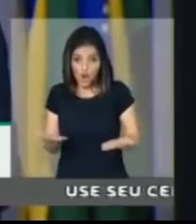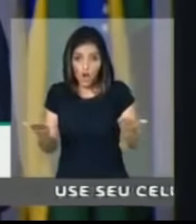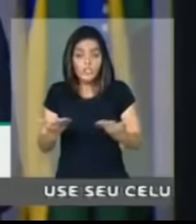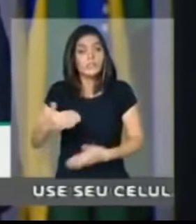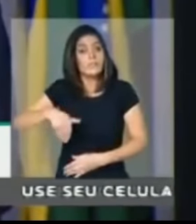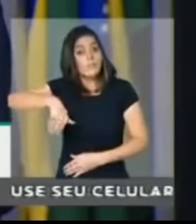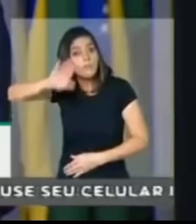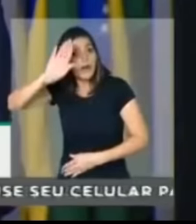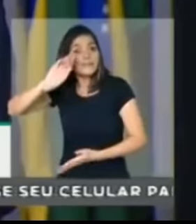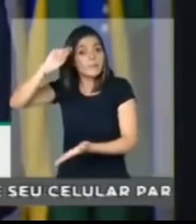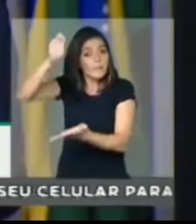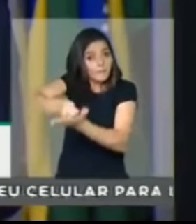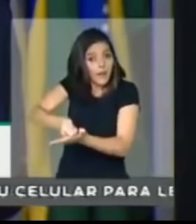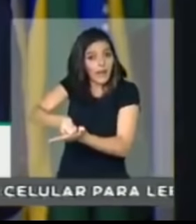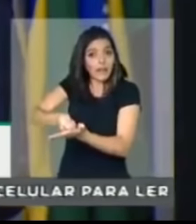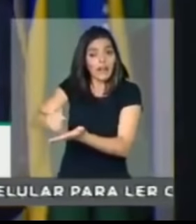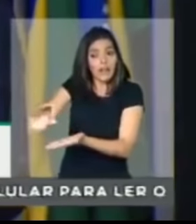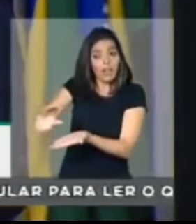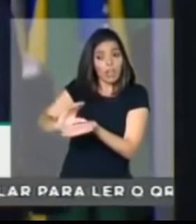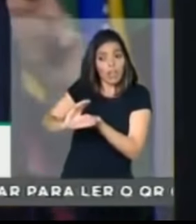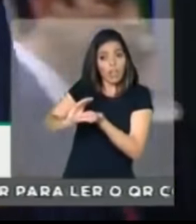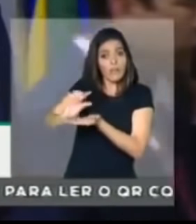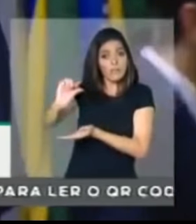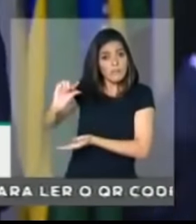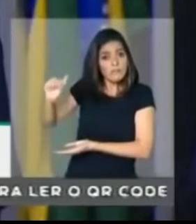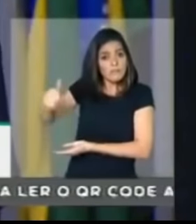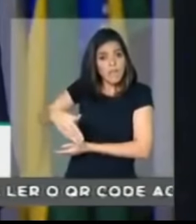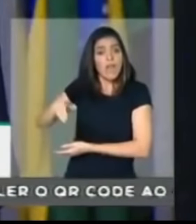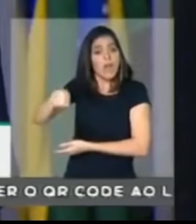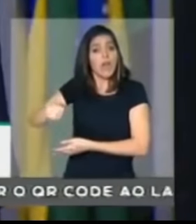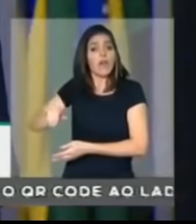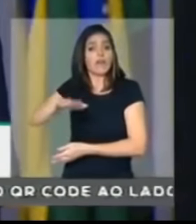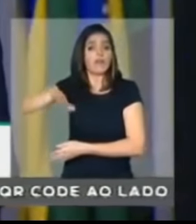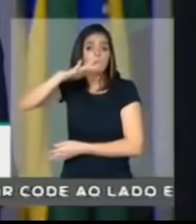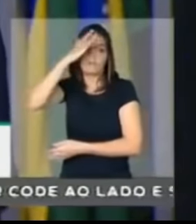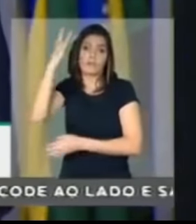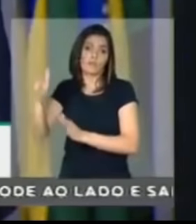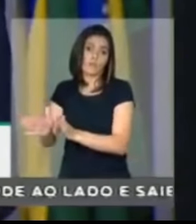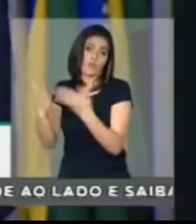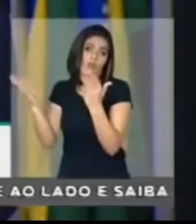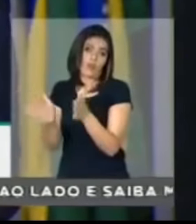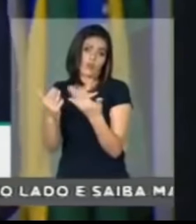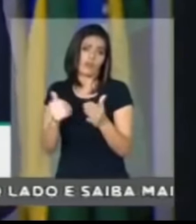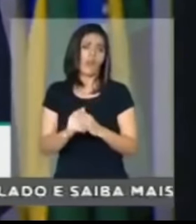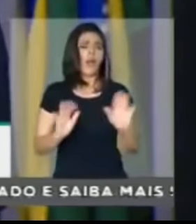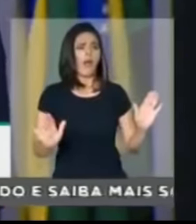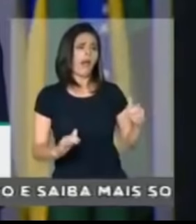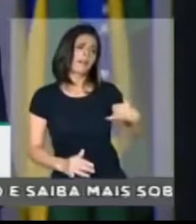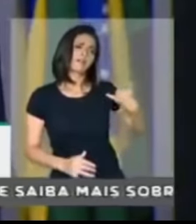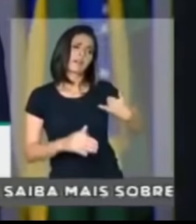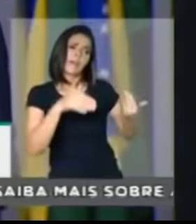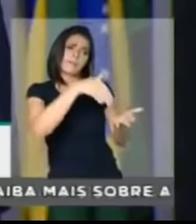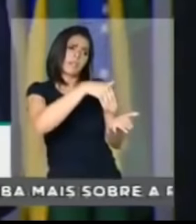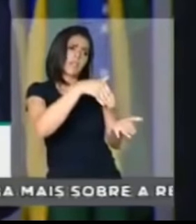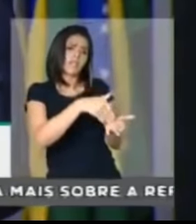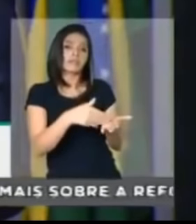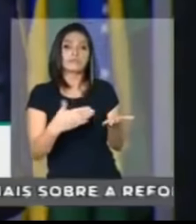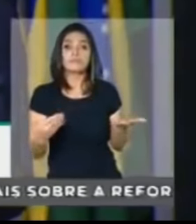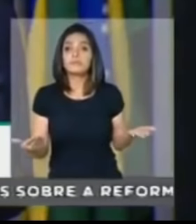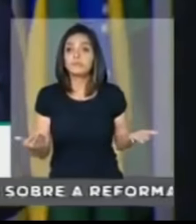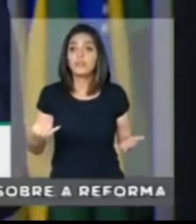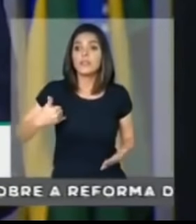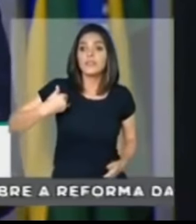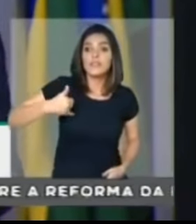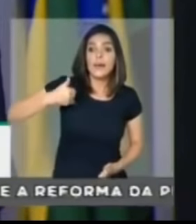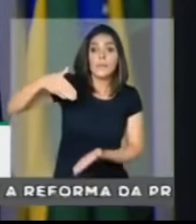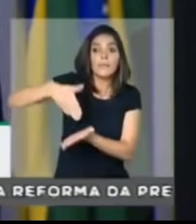mais paga e menos recebe é o mais pobre. Ah, mas vai ter idade mínima para o mais pobre. Idade mínima